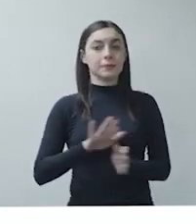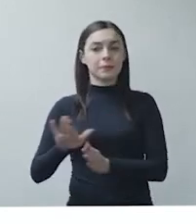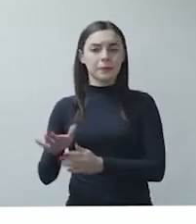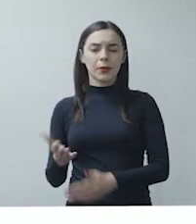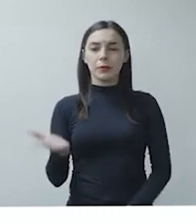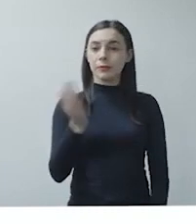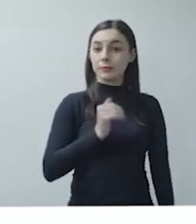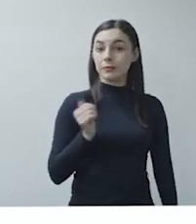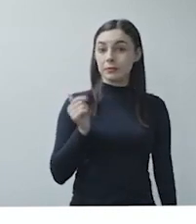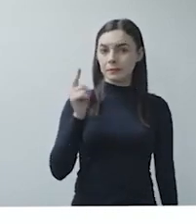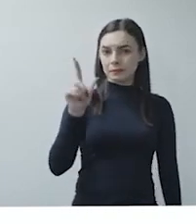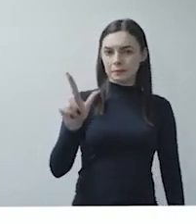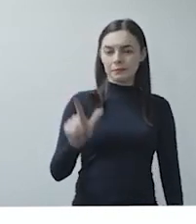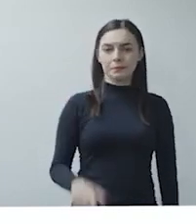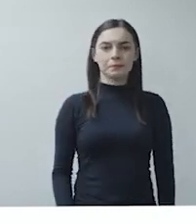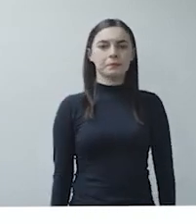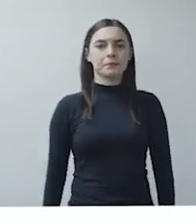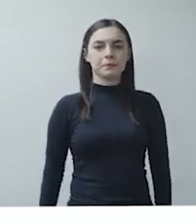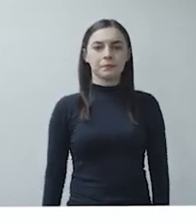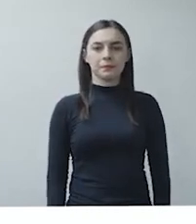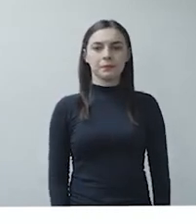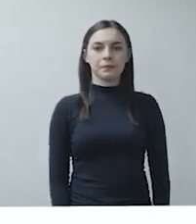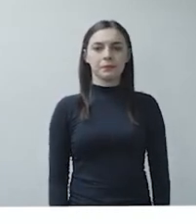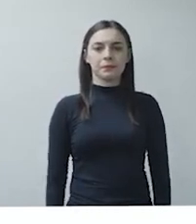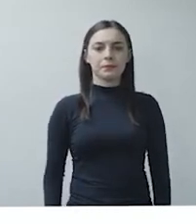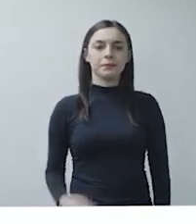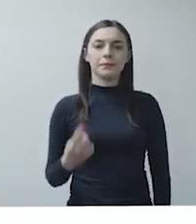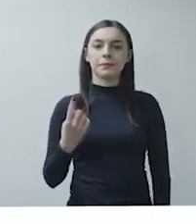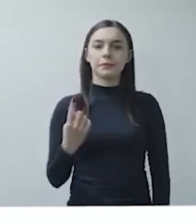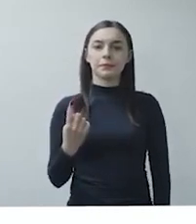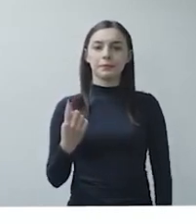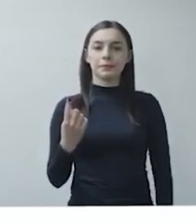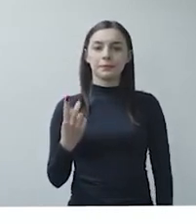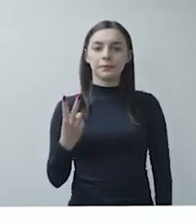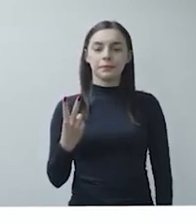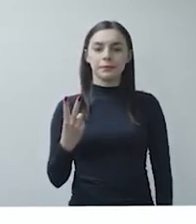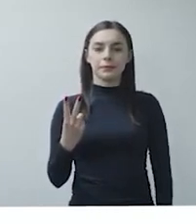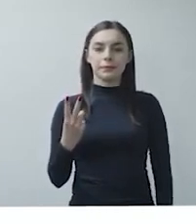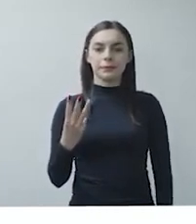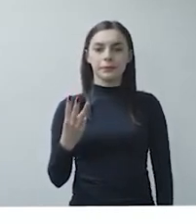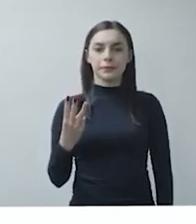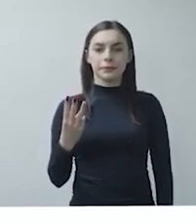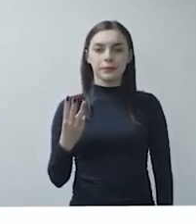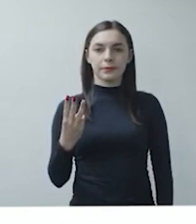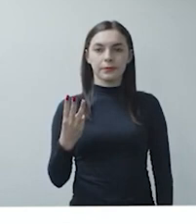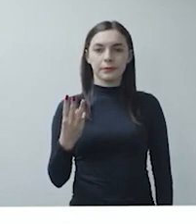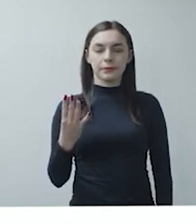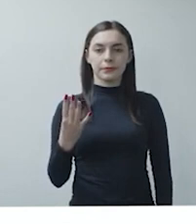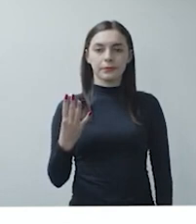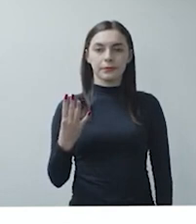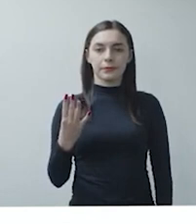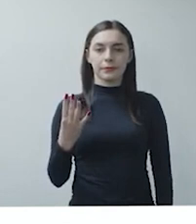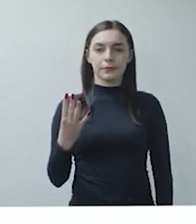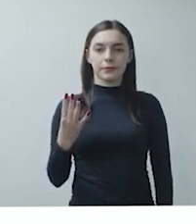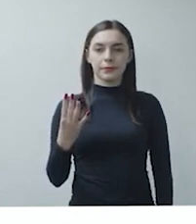operação. 1, 2, 3,